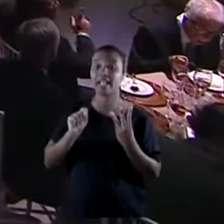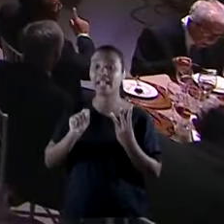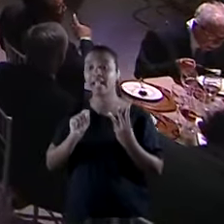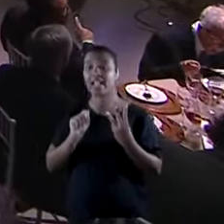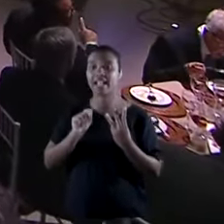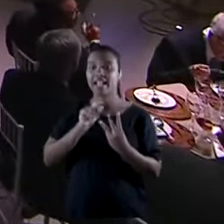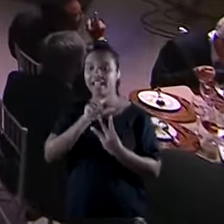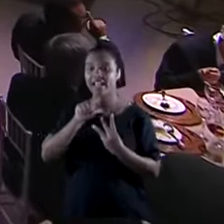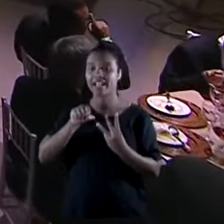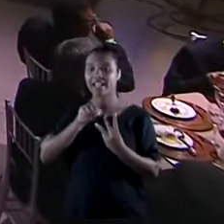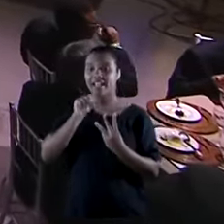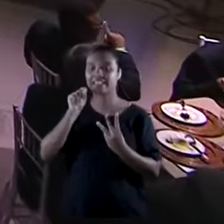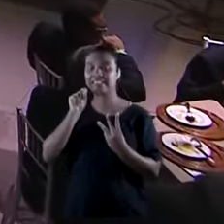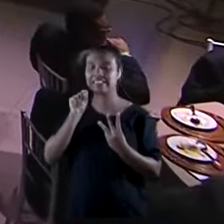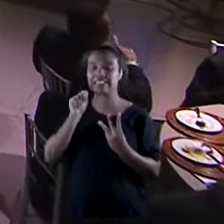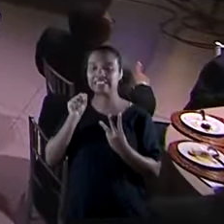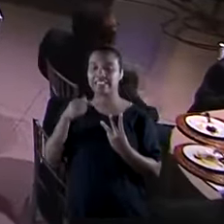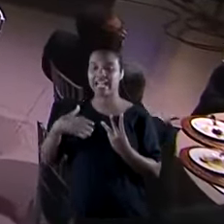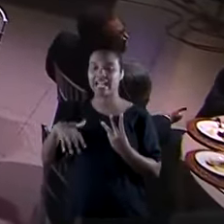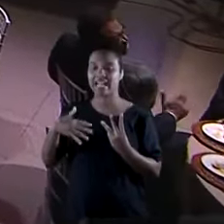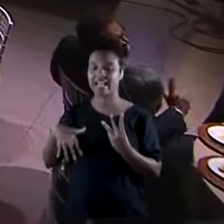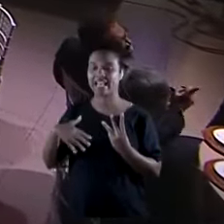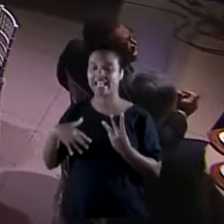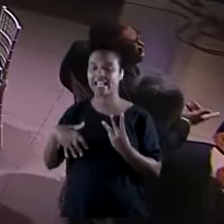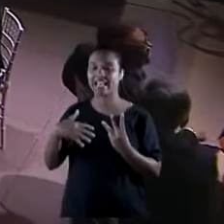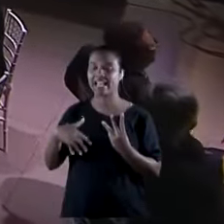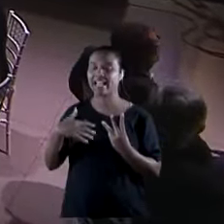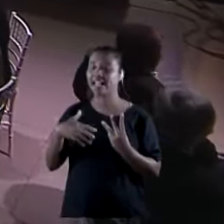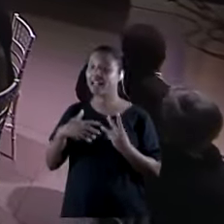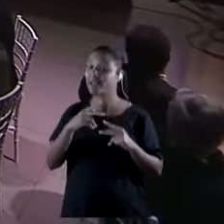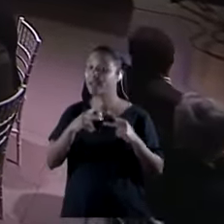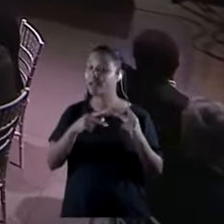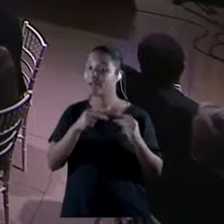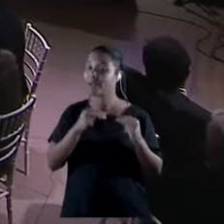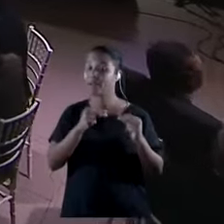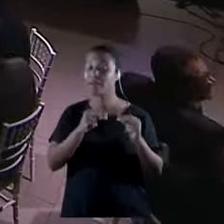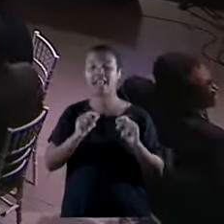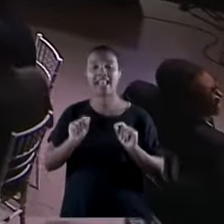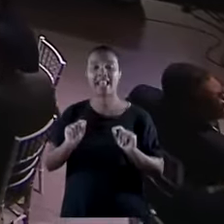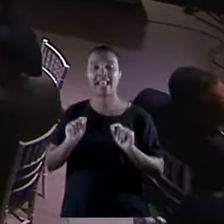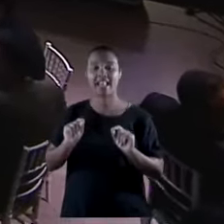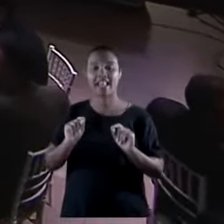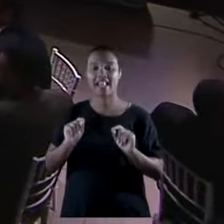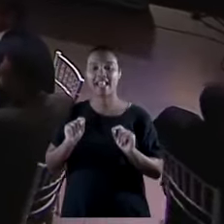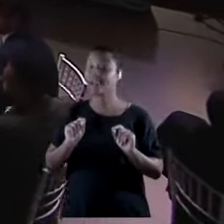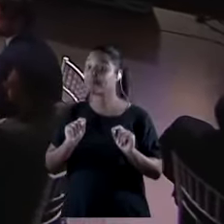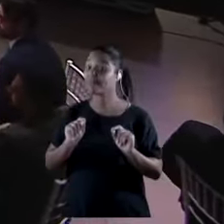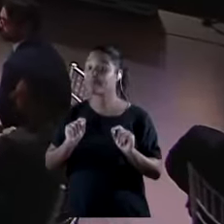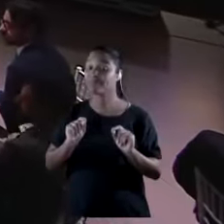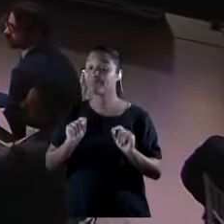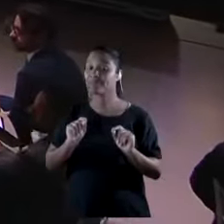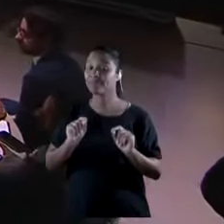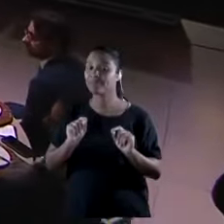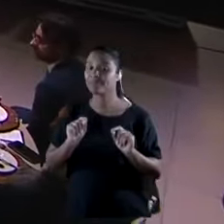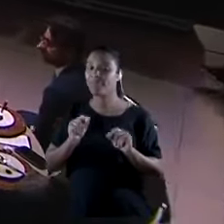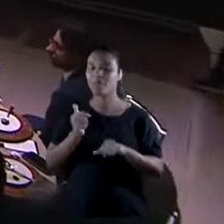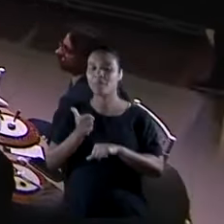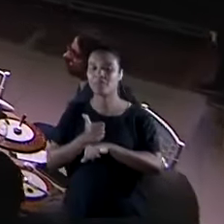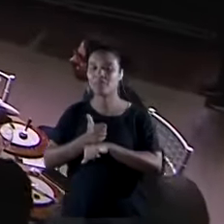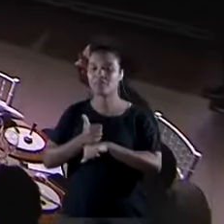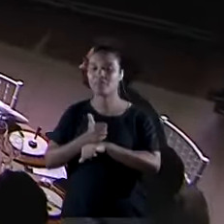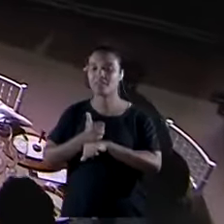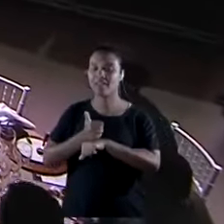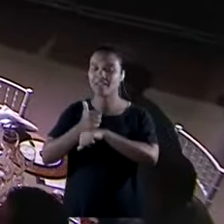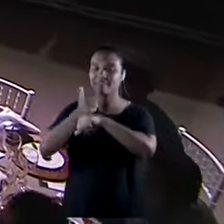grande estrela da noite, o grande momento dessa premiação, o dono dessa festa. O troféu craque do campeonato